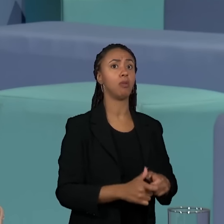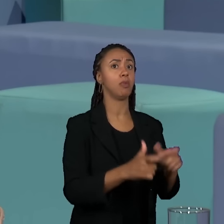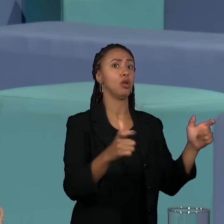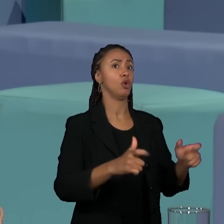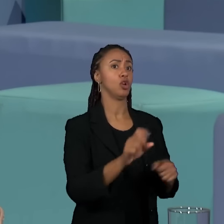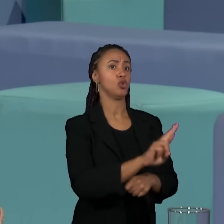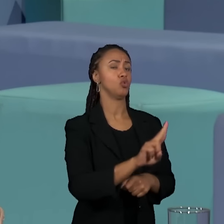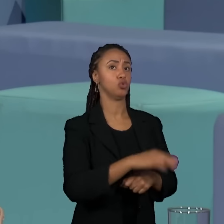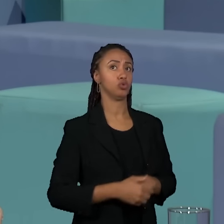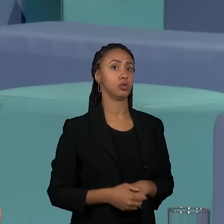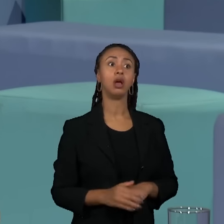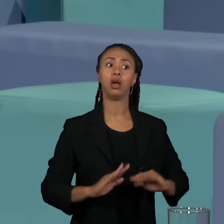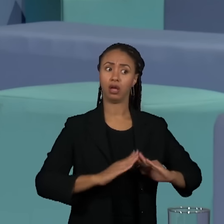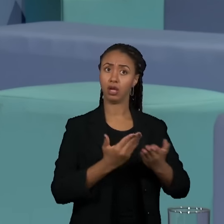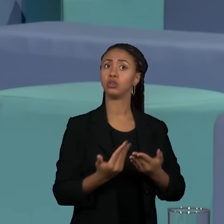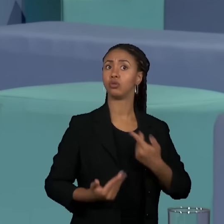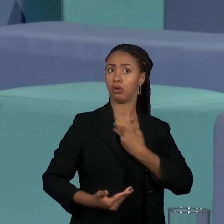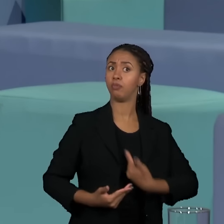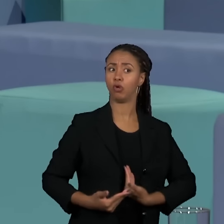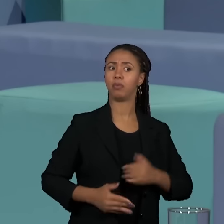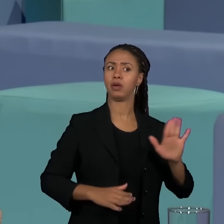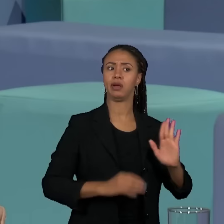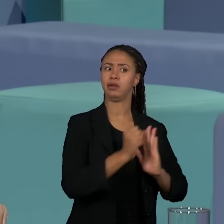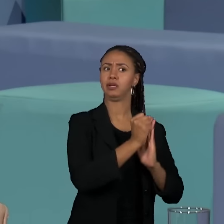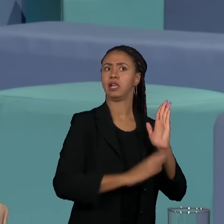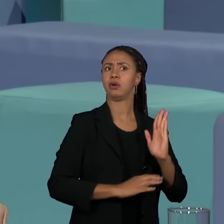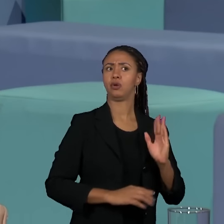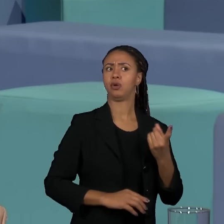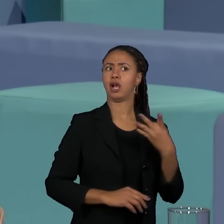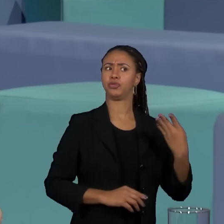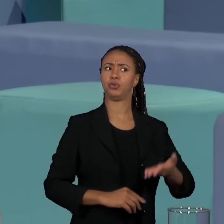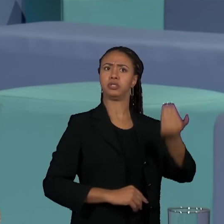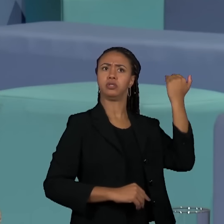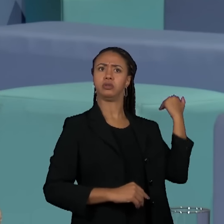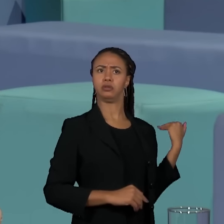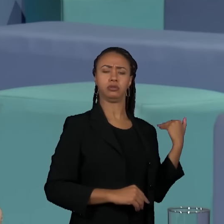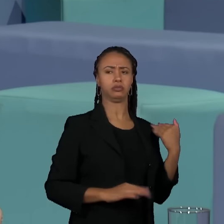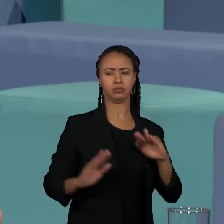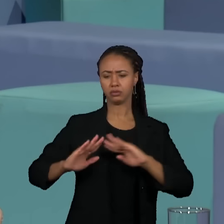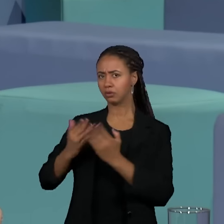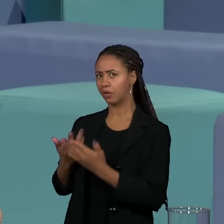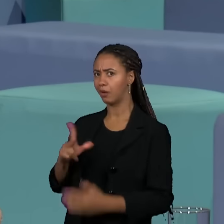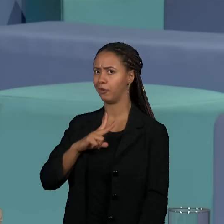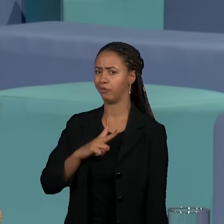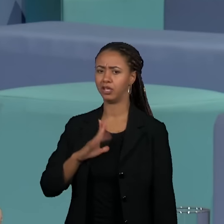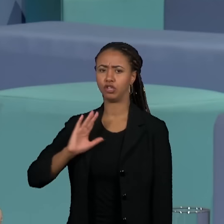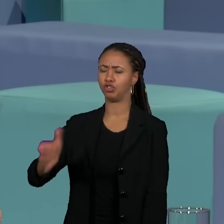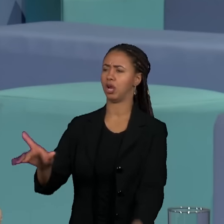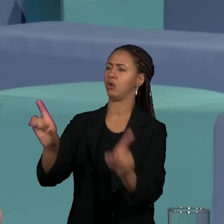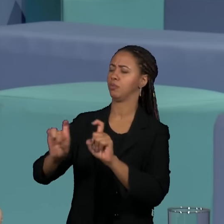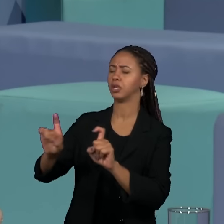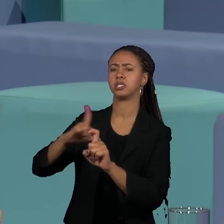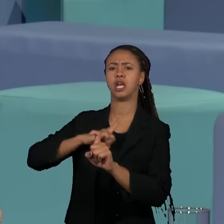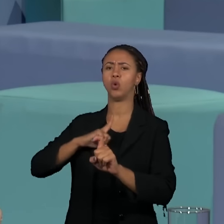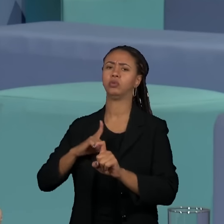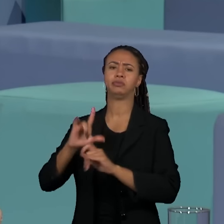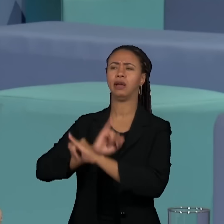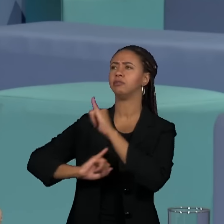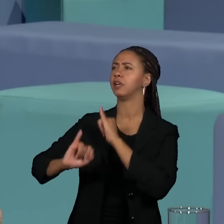escola pública está no século 14 privada não né a privada a boa parte da privada já tem realmente computação usada ali na